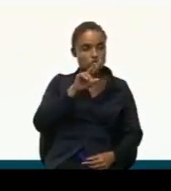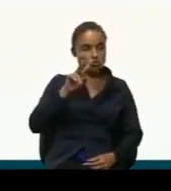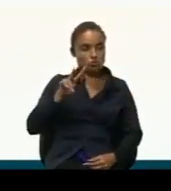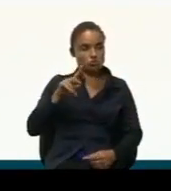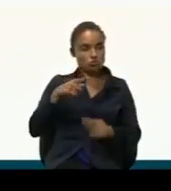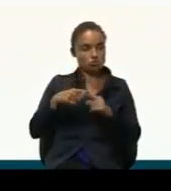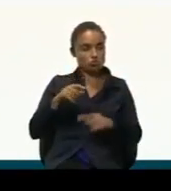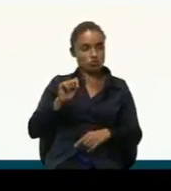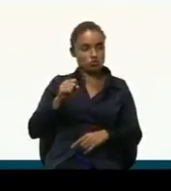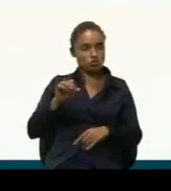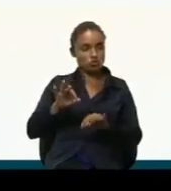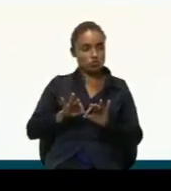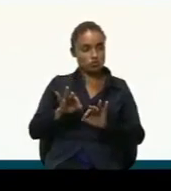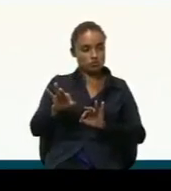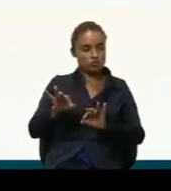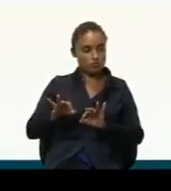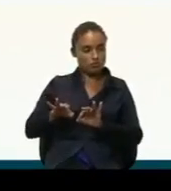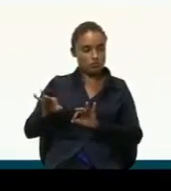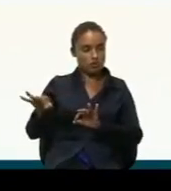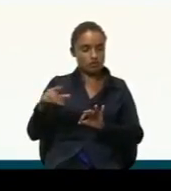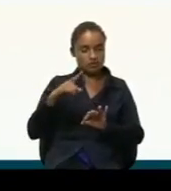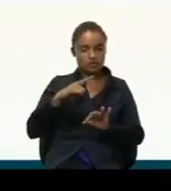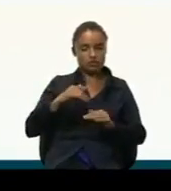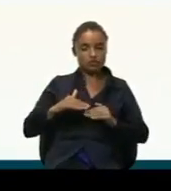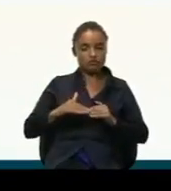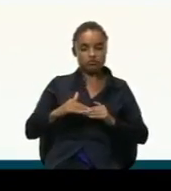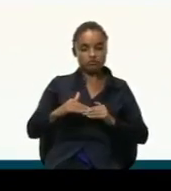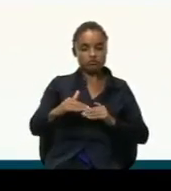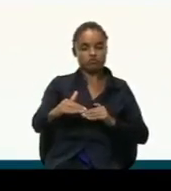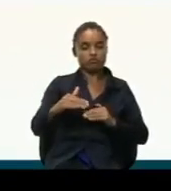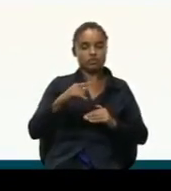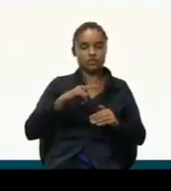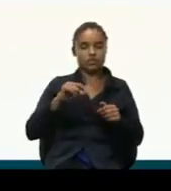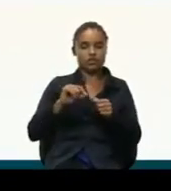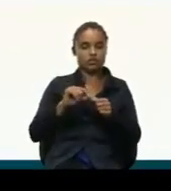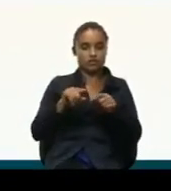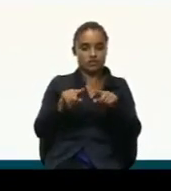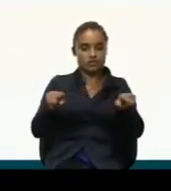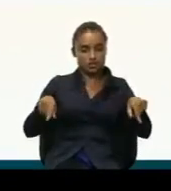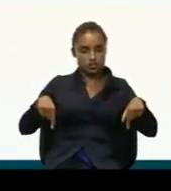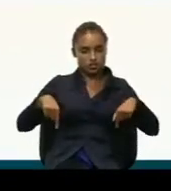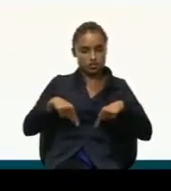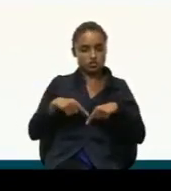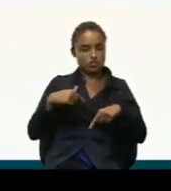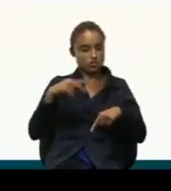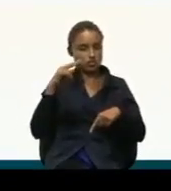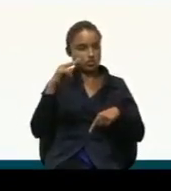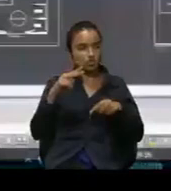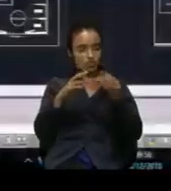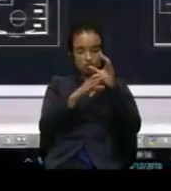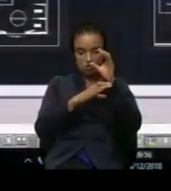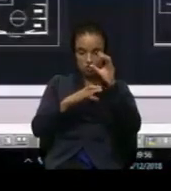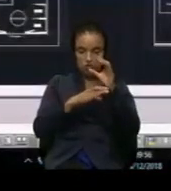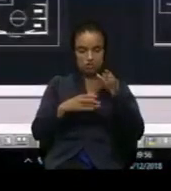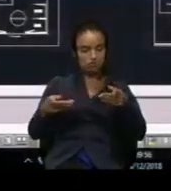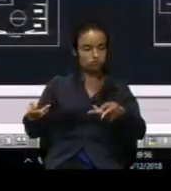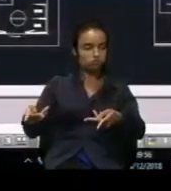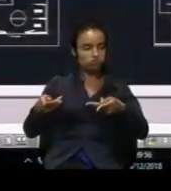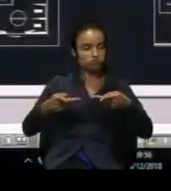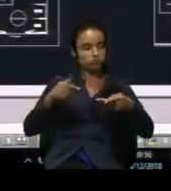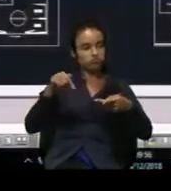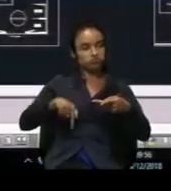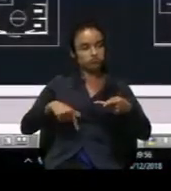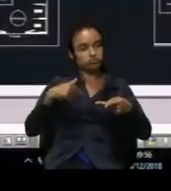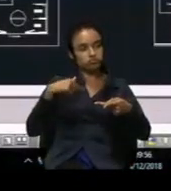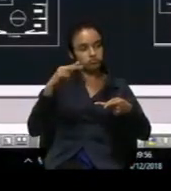seguindo o alinhamento do terreno. Ok. Então, agora o professor convida você à câmera de documentos para a gente poder verificar,